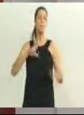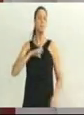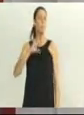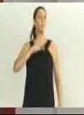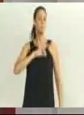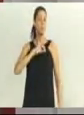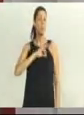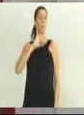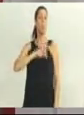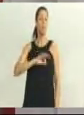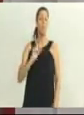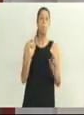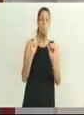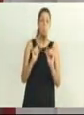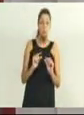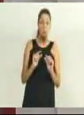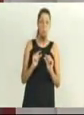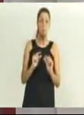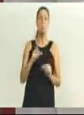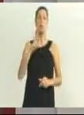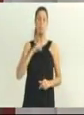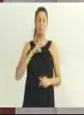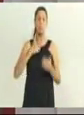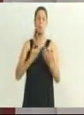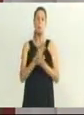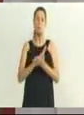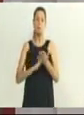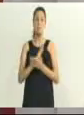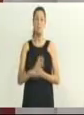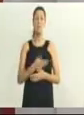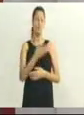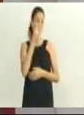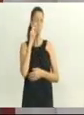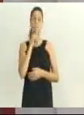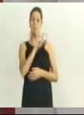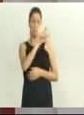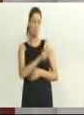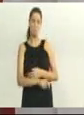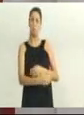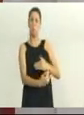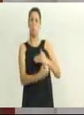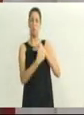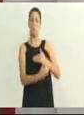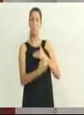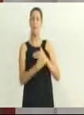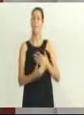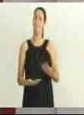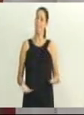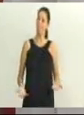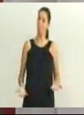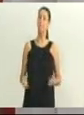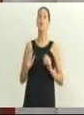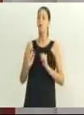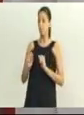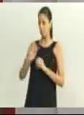para ficar escutando um vagabundo desse, ficando falando besteira, para não dizer outra coisa aqui. E concedo uma parte, vereador.